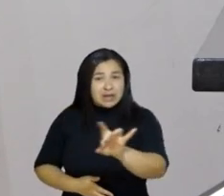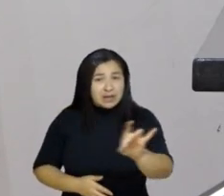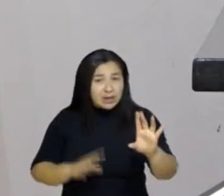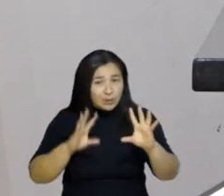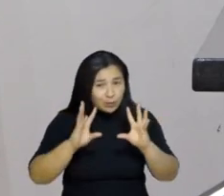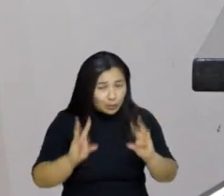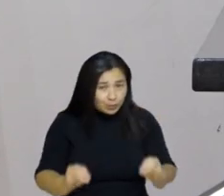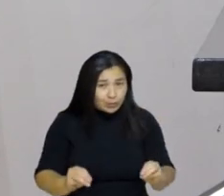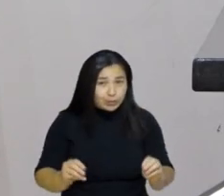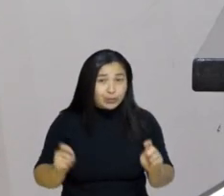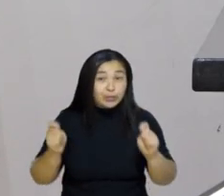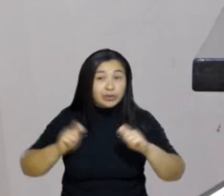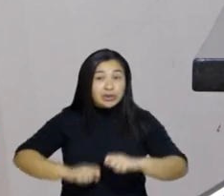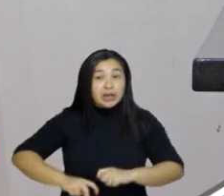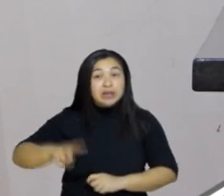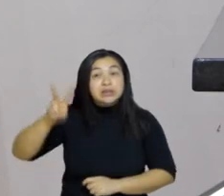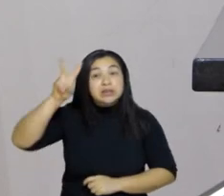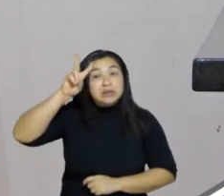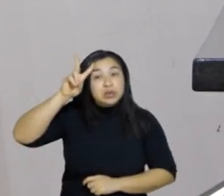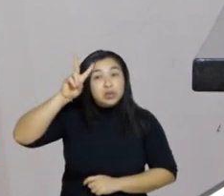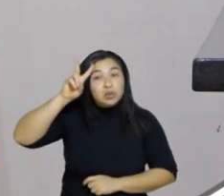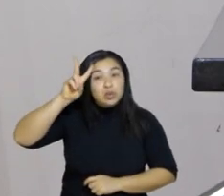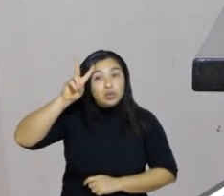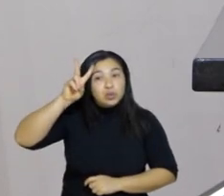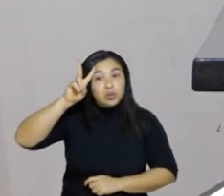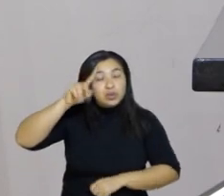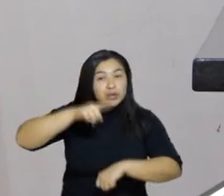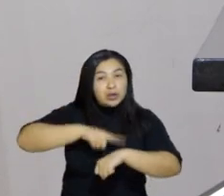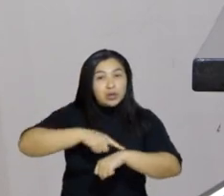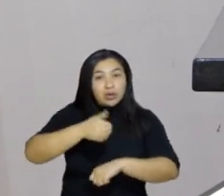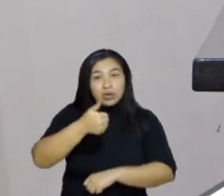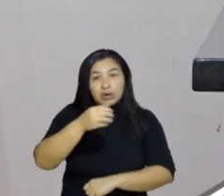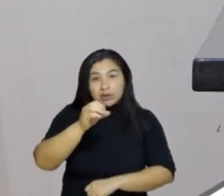para, na segunda-feira, às 10 horas da